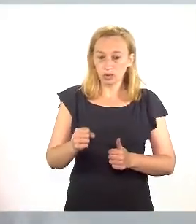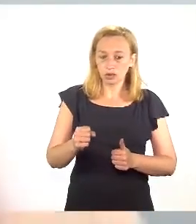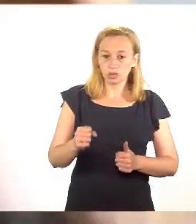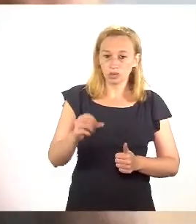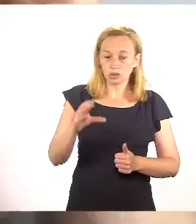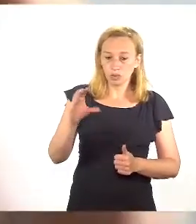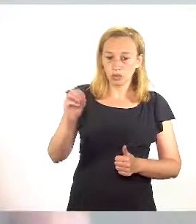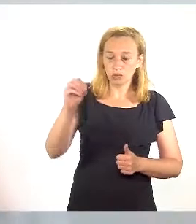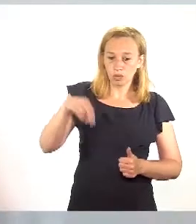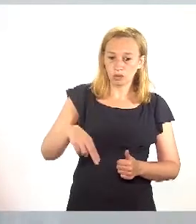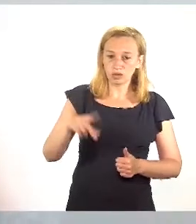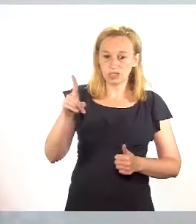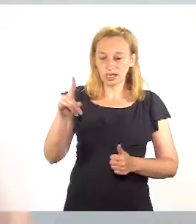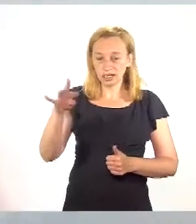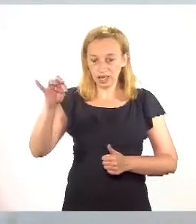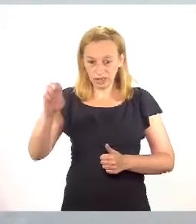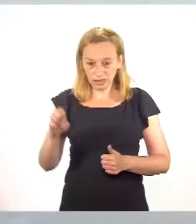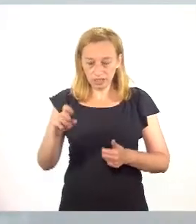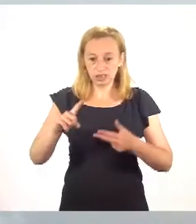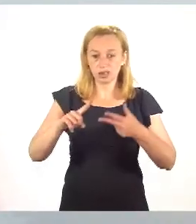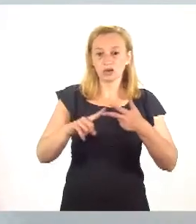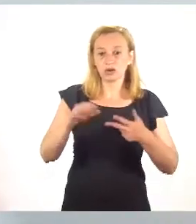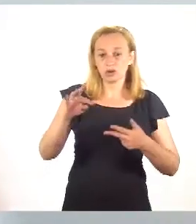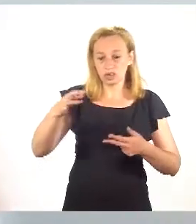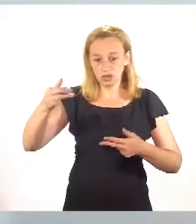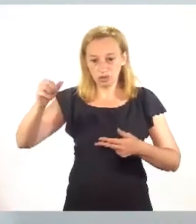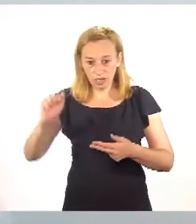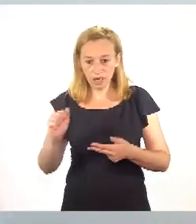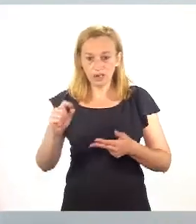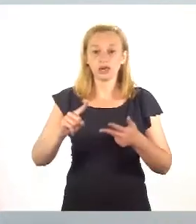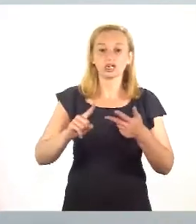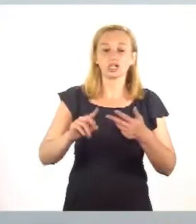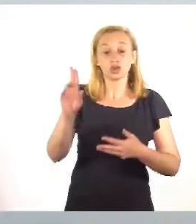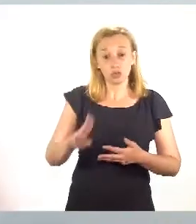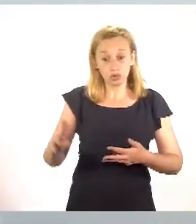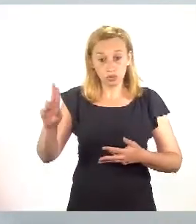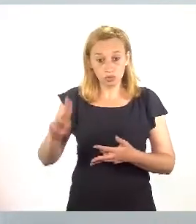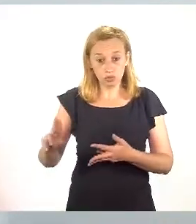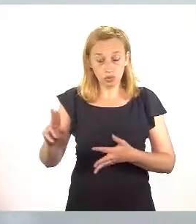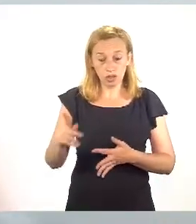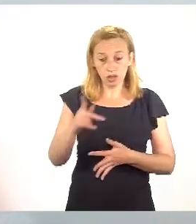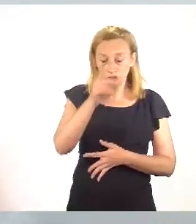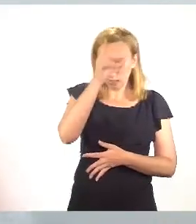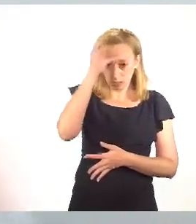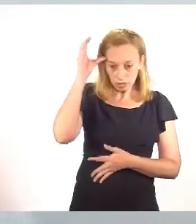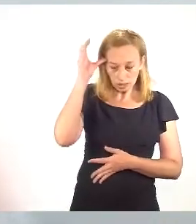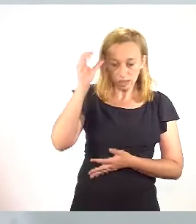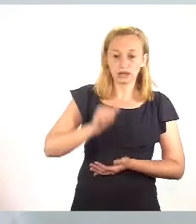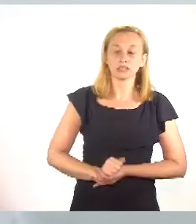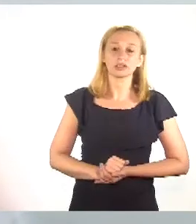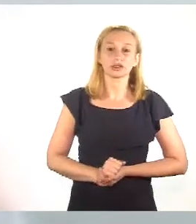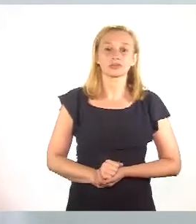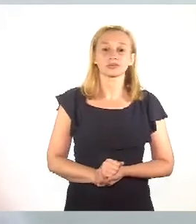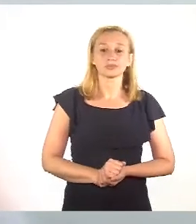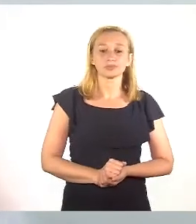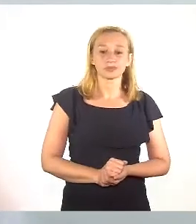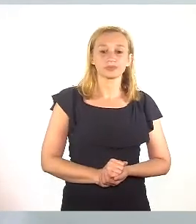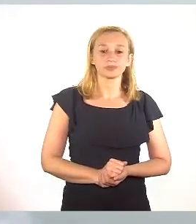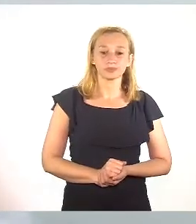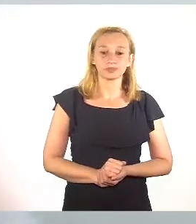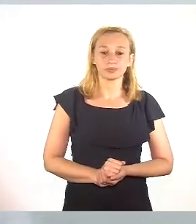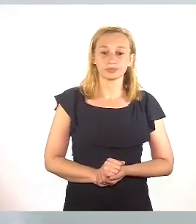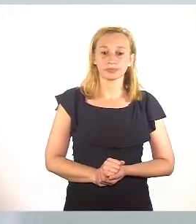concedente, a concessionária e o usuário. E o usuário é um consumidor.